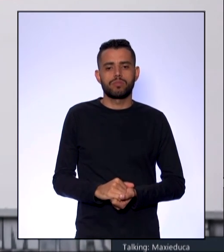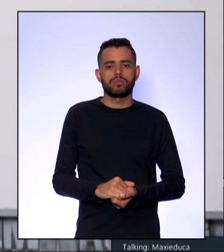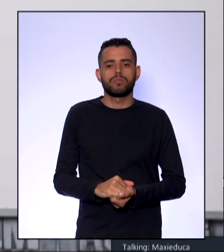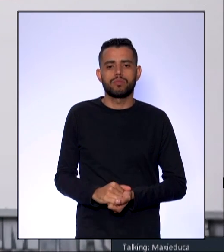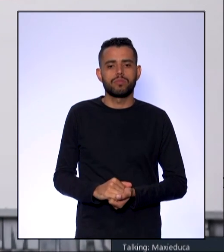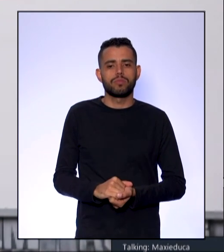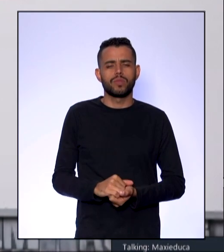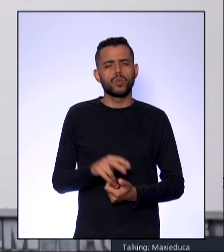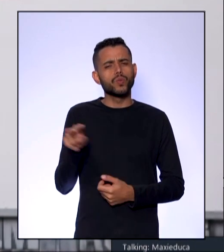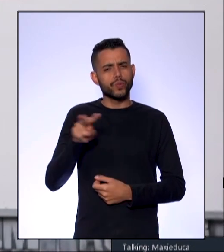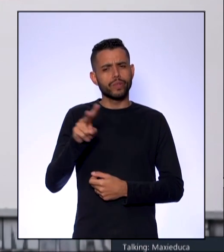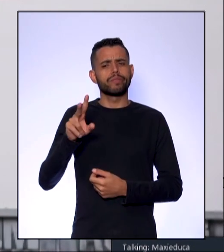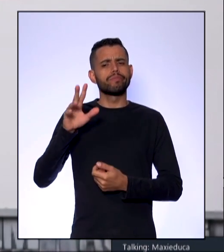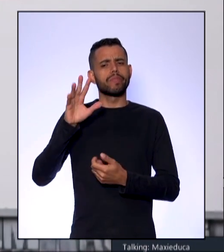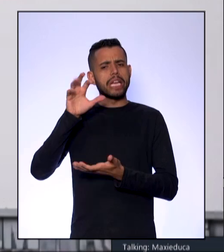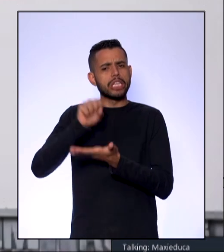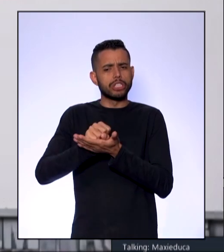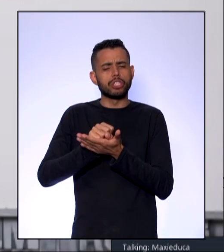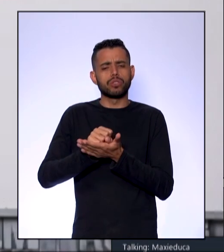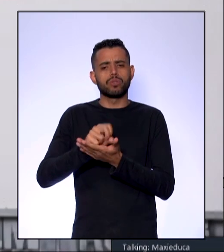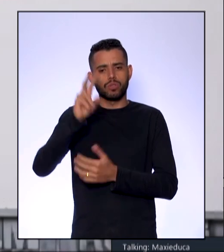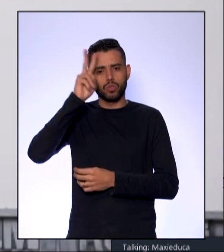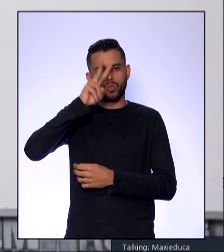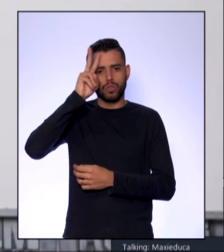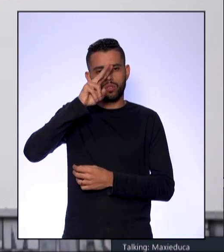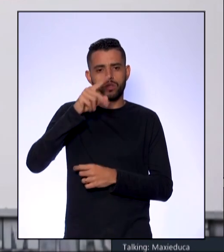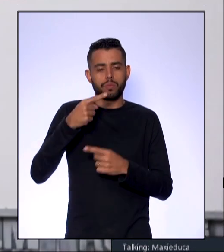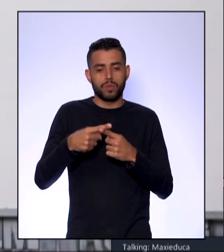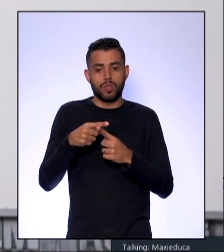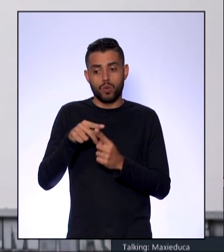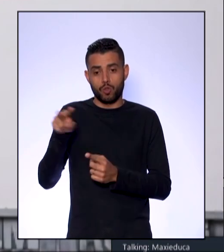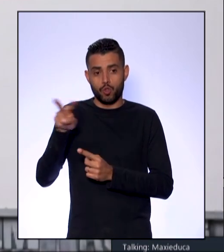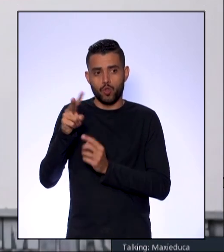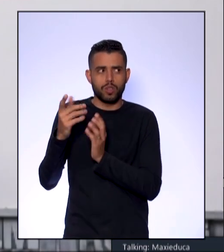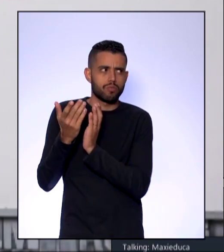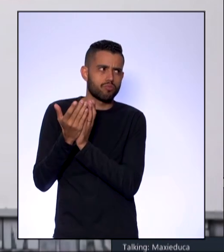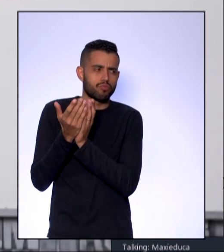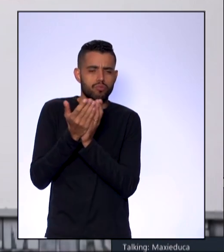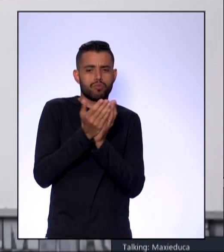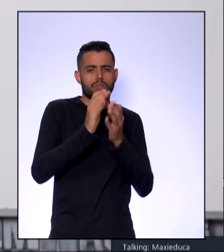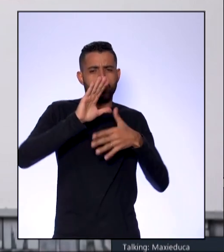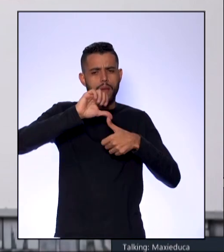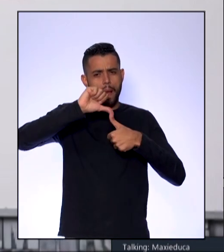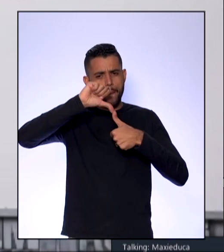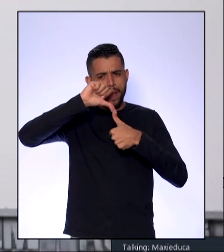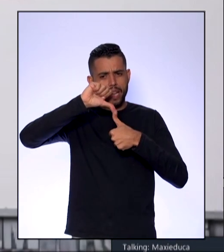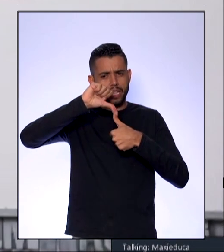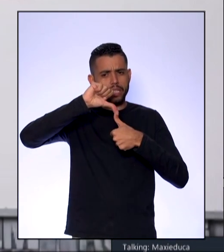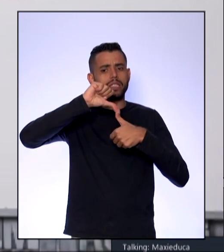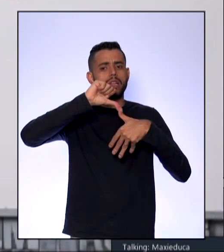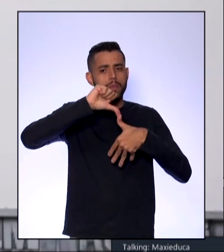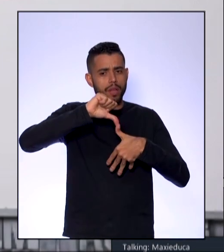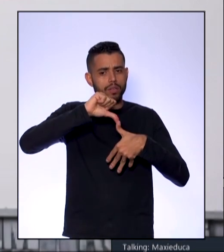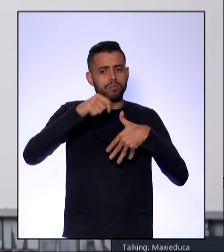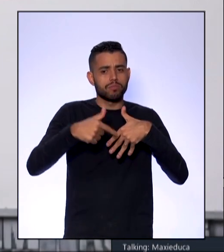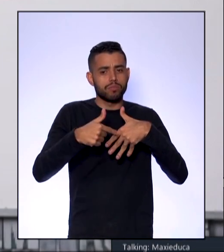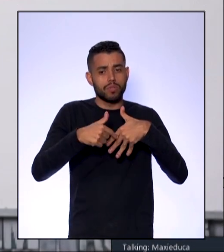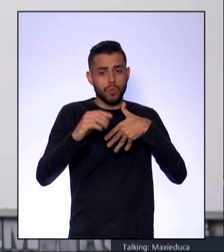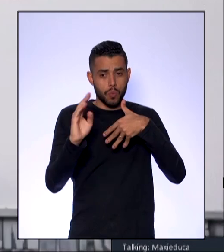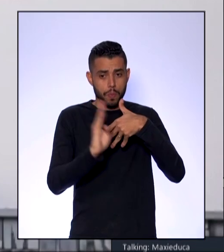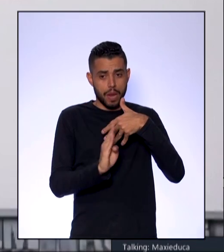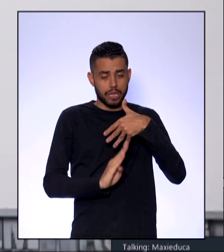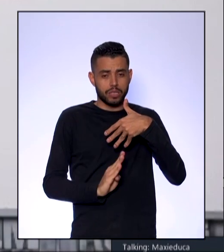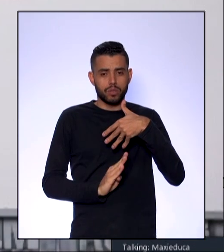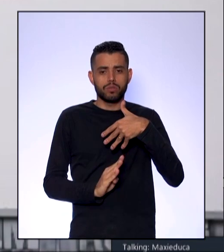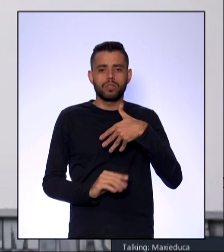Estudante, eles vieram para a América Central e para a América do Sul, foco Brasil,